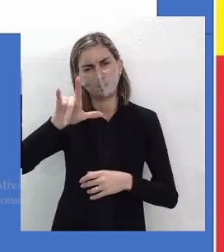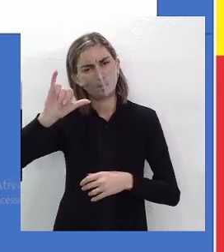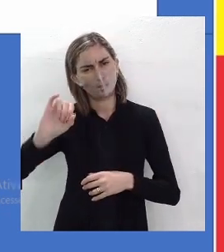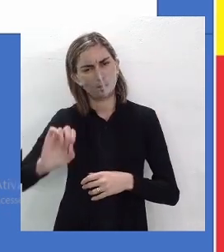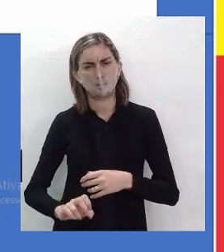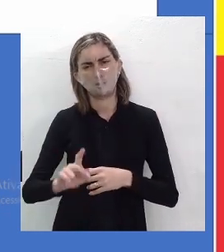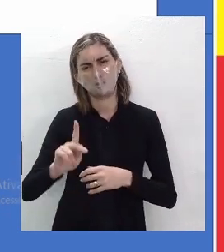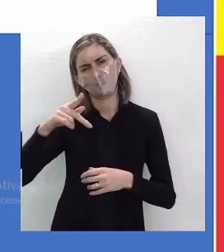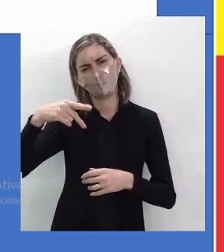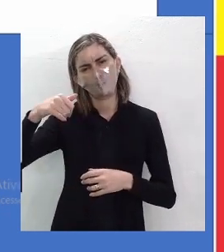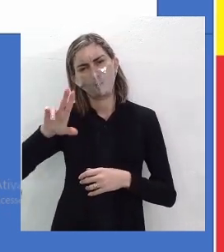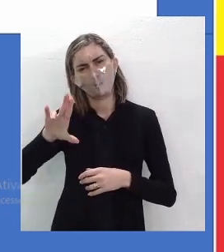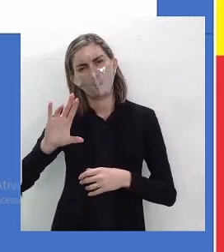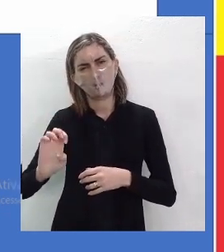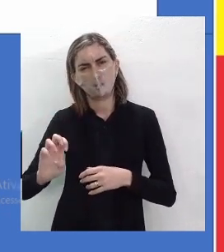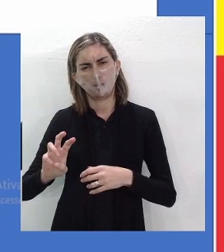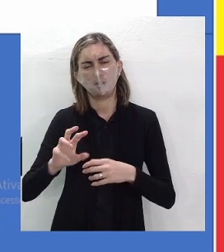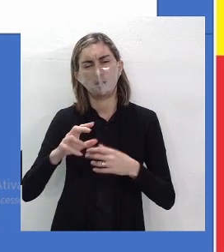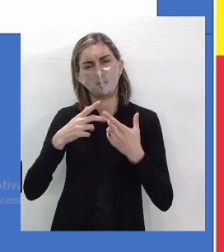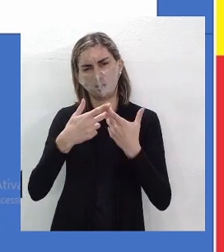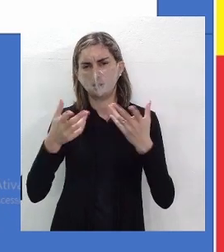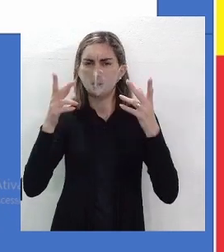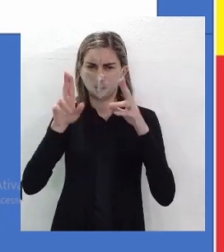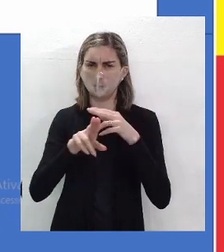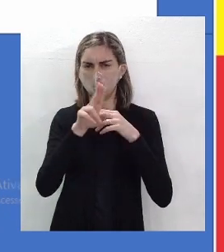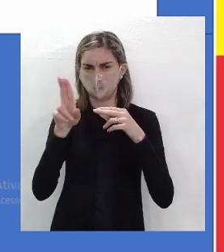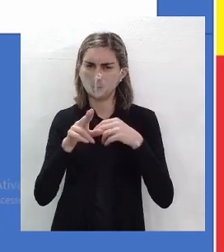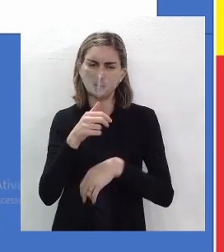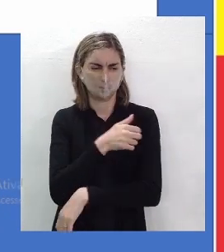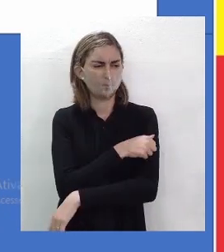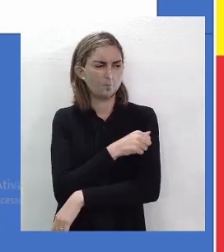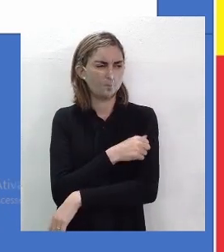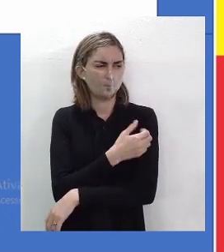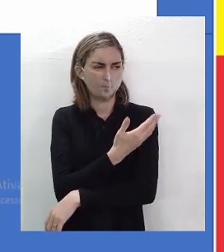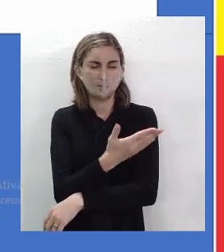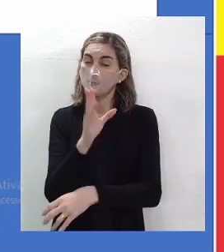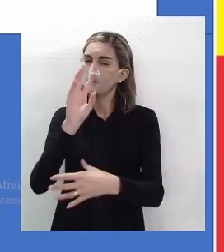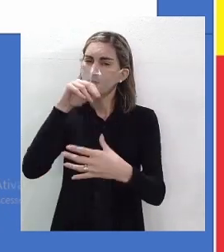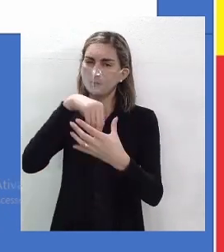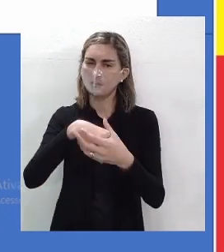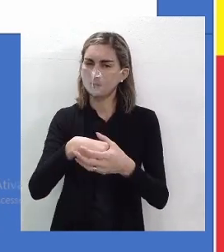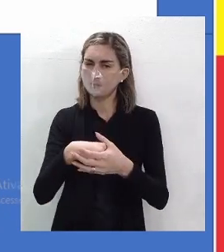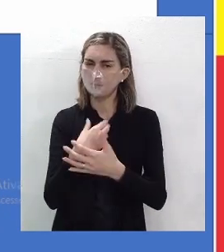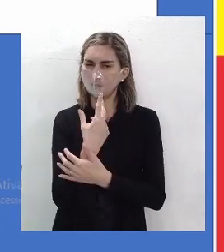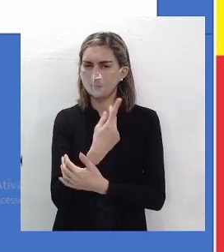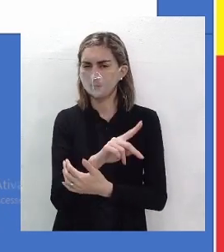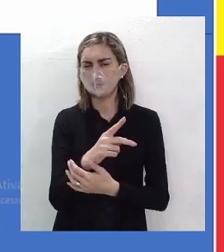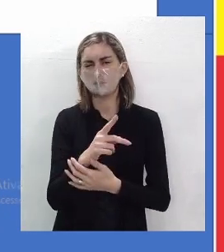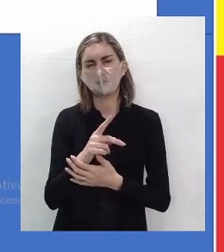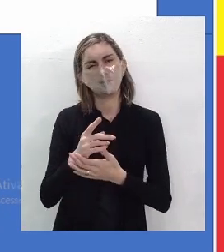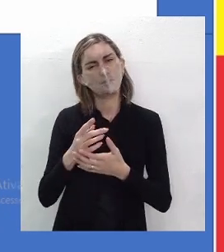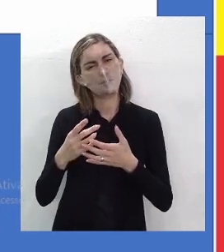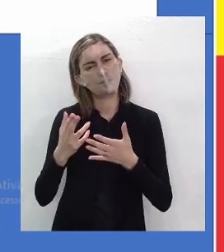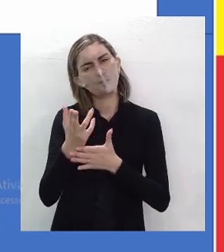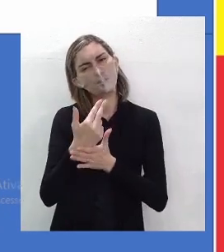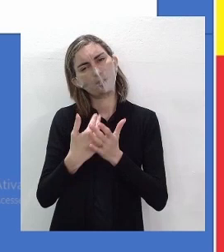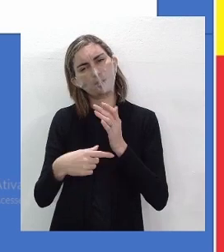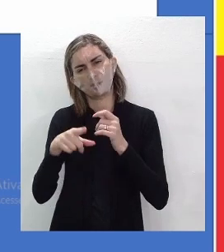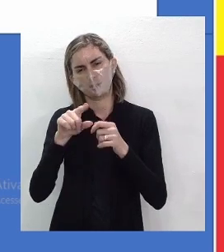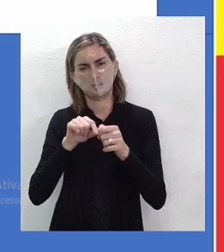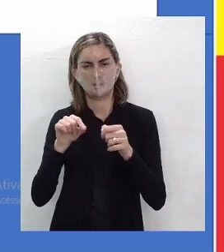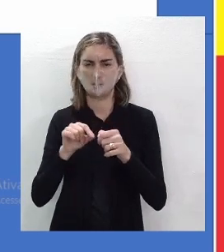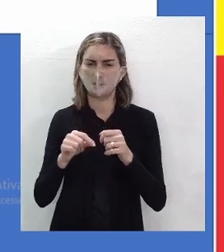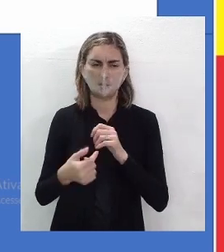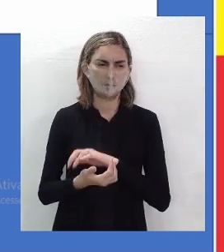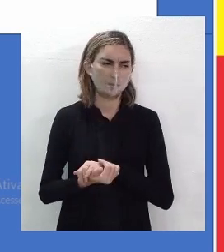Power, não é? Que inclusive ela também usa, a minha aluna, dentro aí do Black Power, do desenho